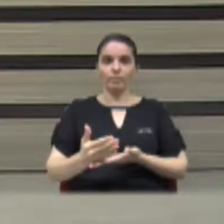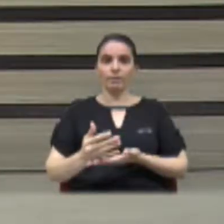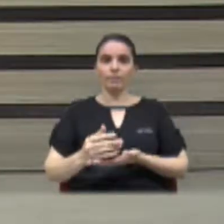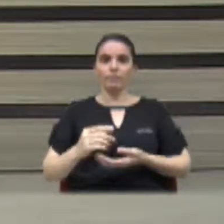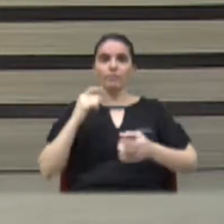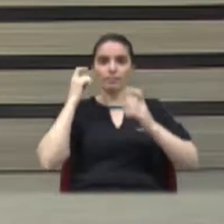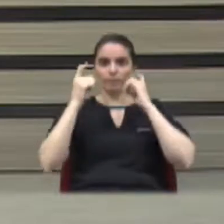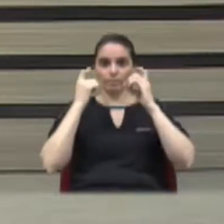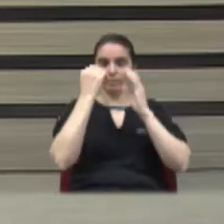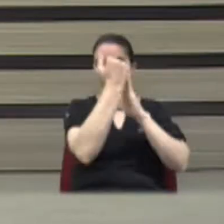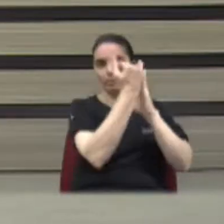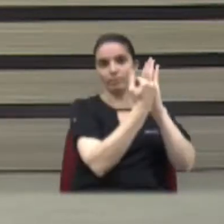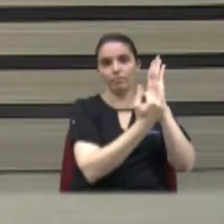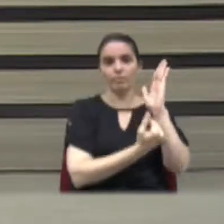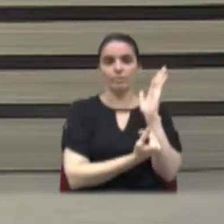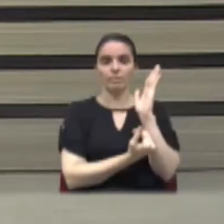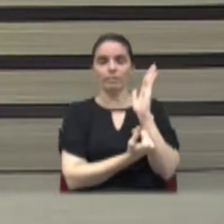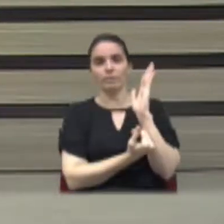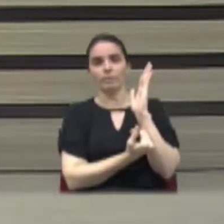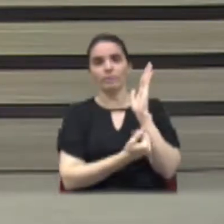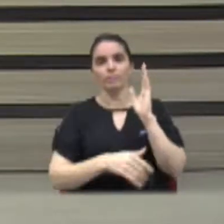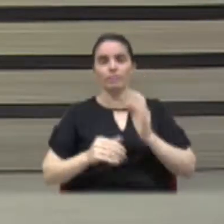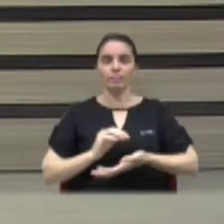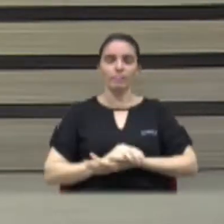a ordem do dia.